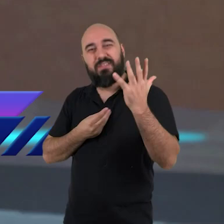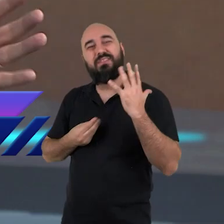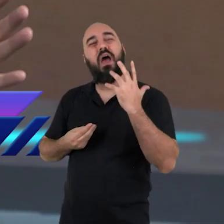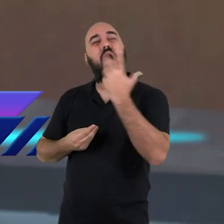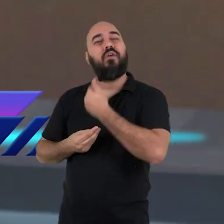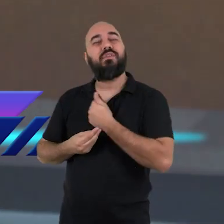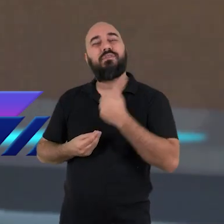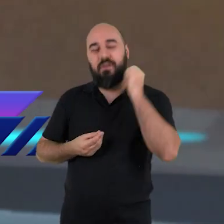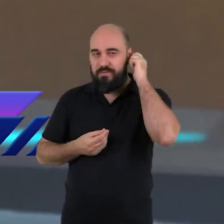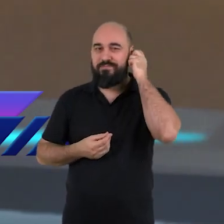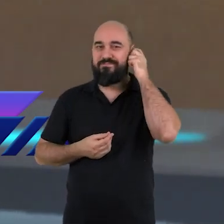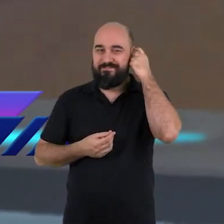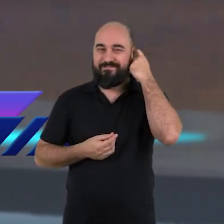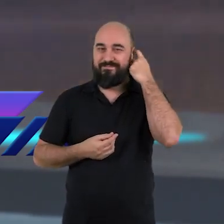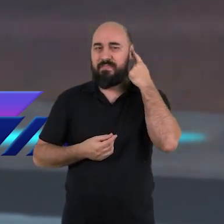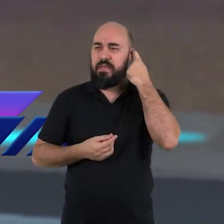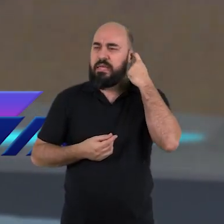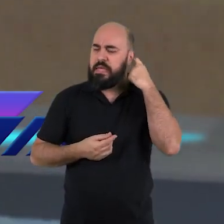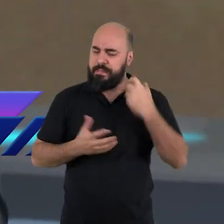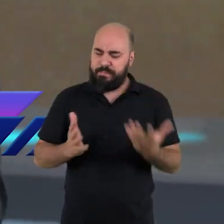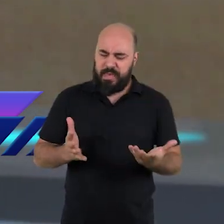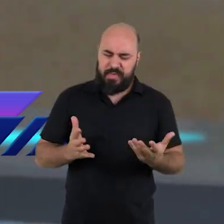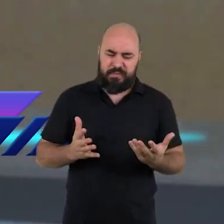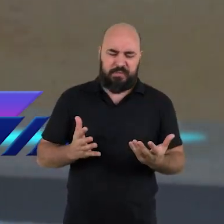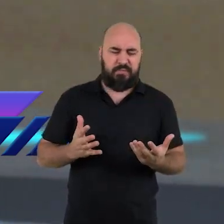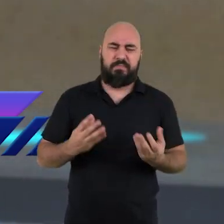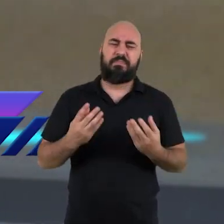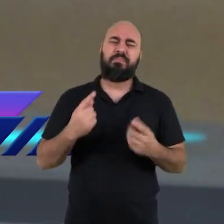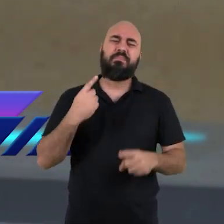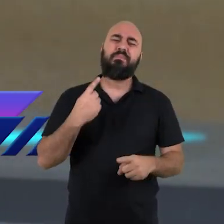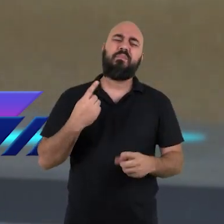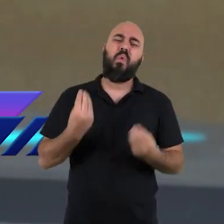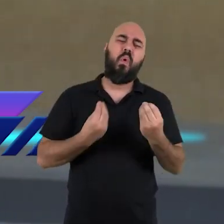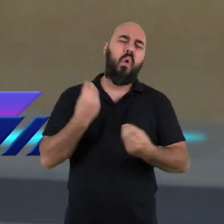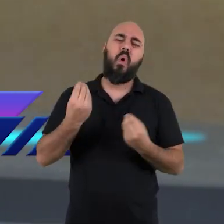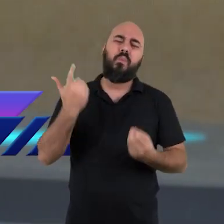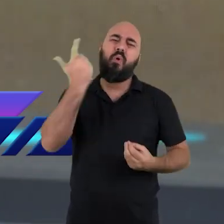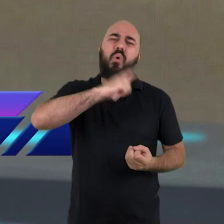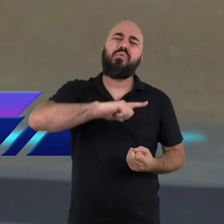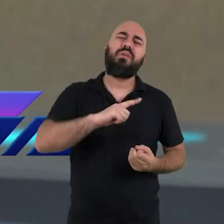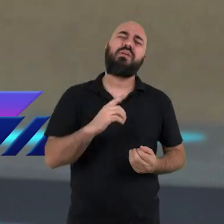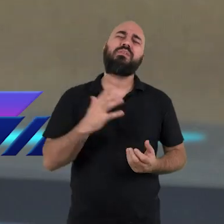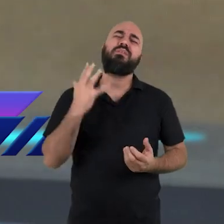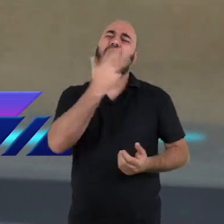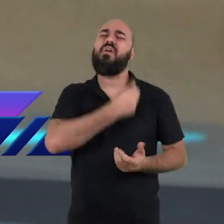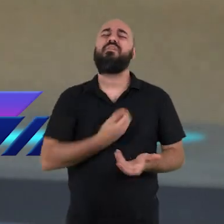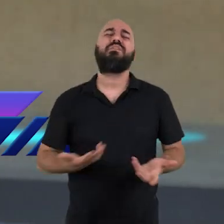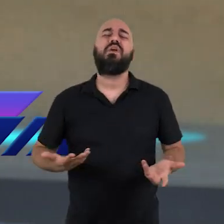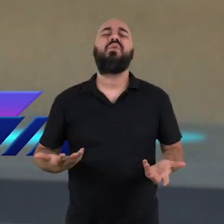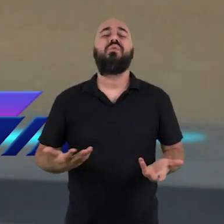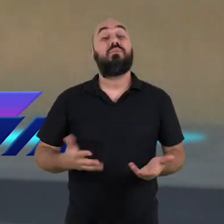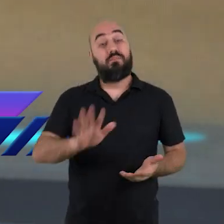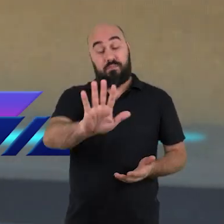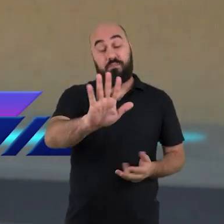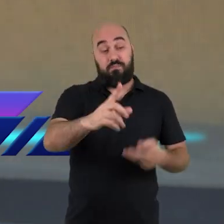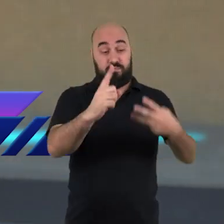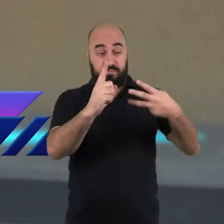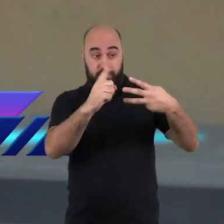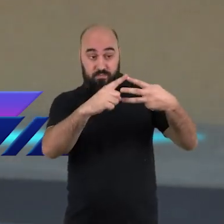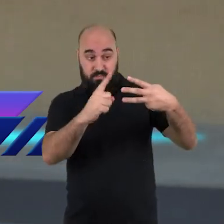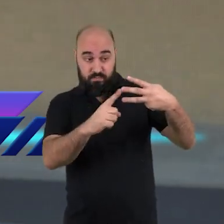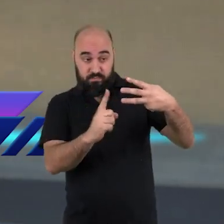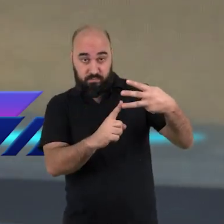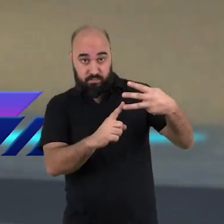E o que eu preciso fazer para me salvar? 3 passos para a sua salvação. Eu quero ler com você 3